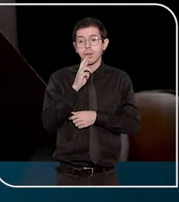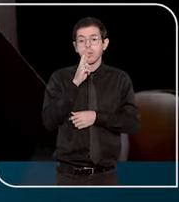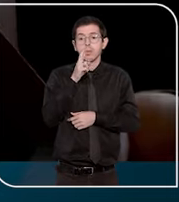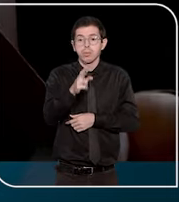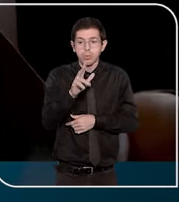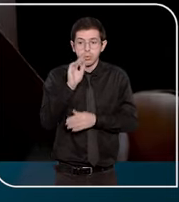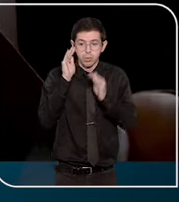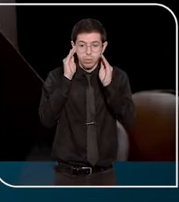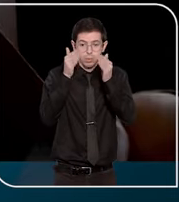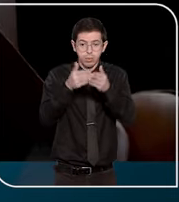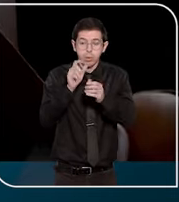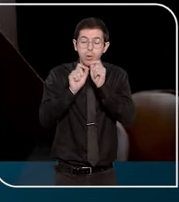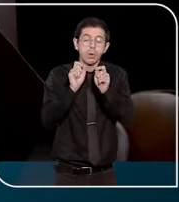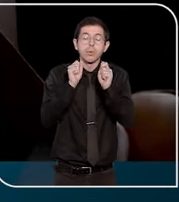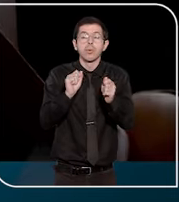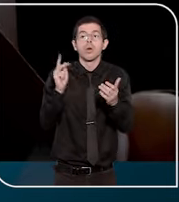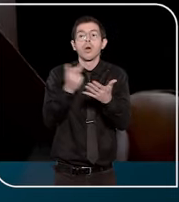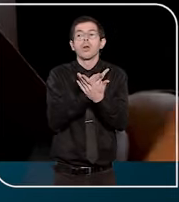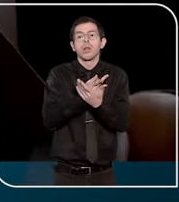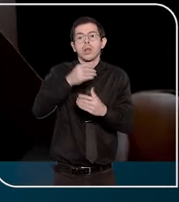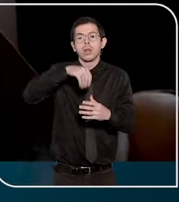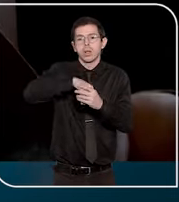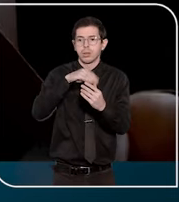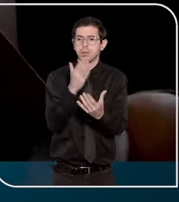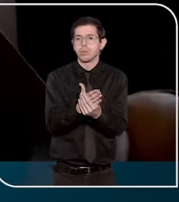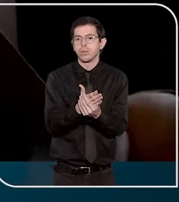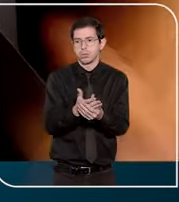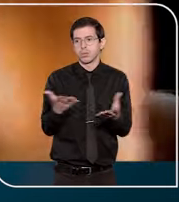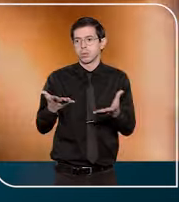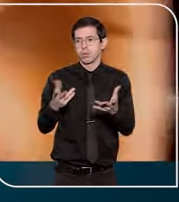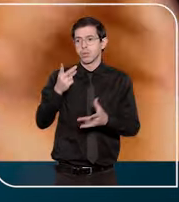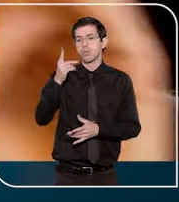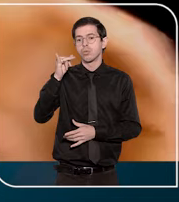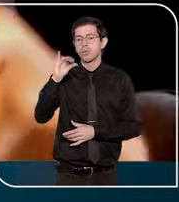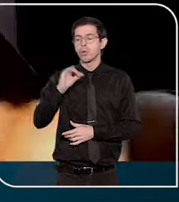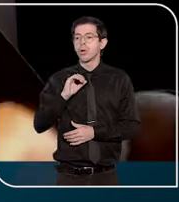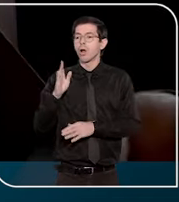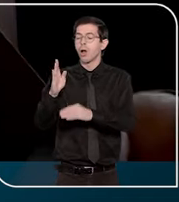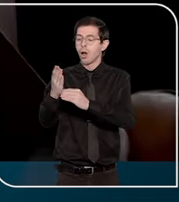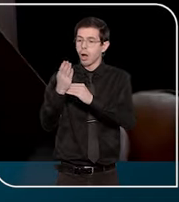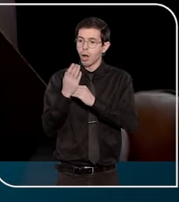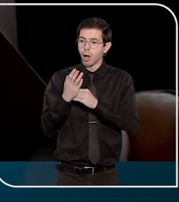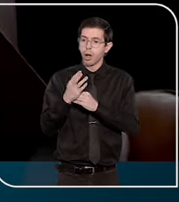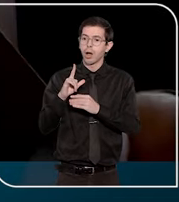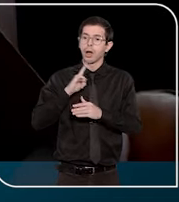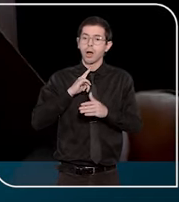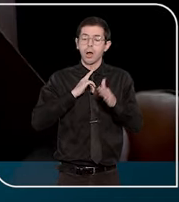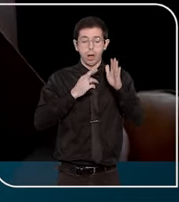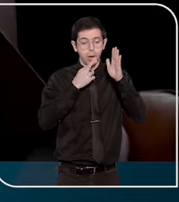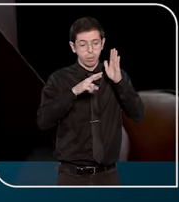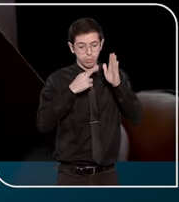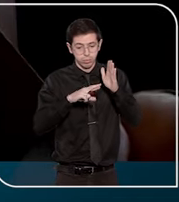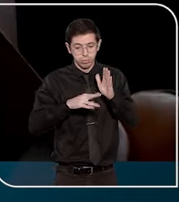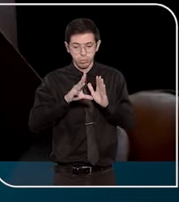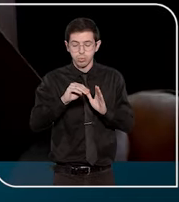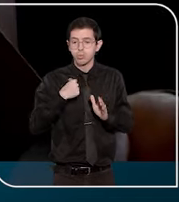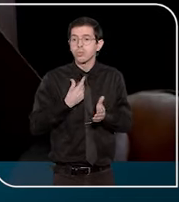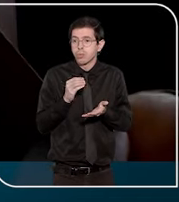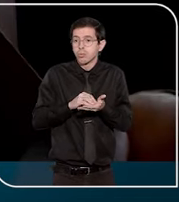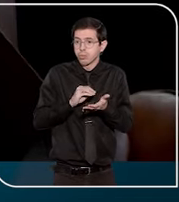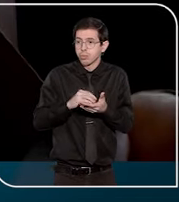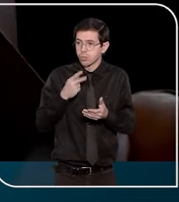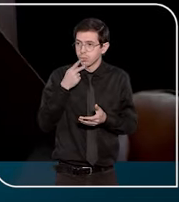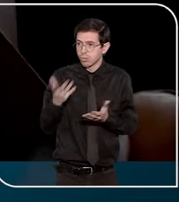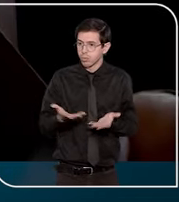agora o que que pode acontecer, e aí o Diogo vai me ajudar aqui e preencher todas as lacunas que eu deixar naquilo que eu estou